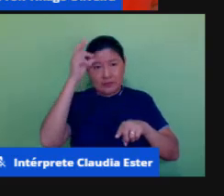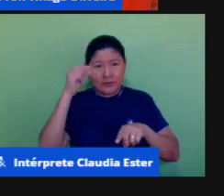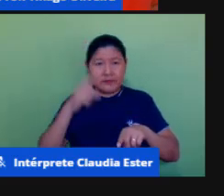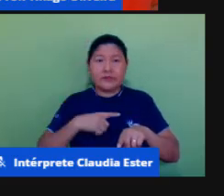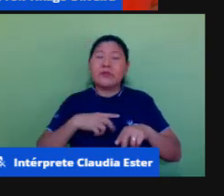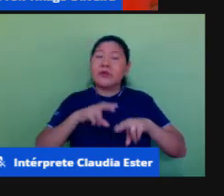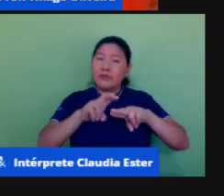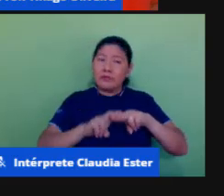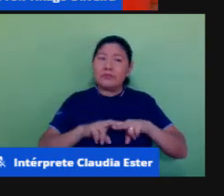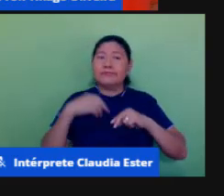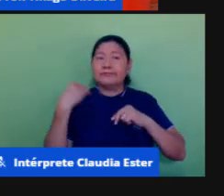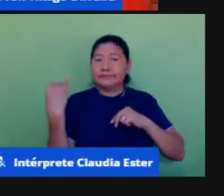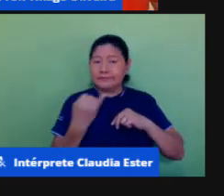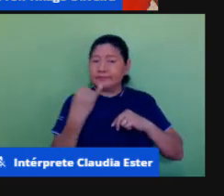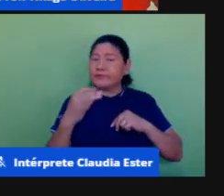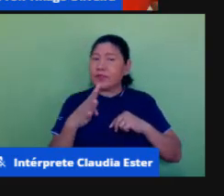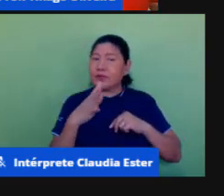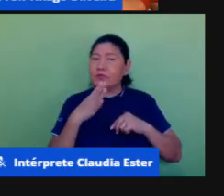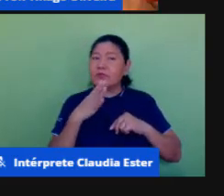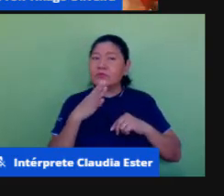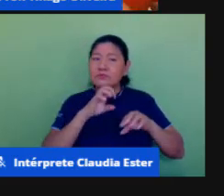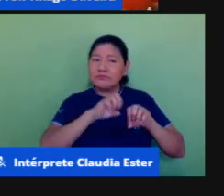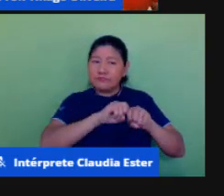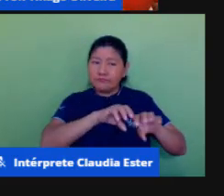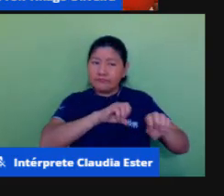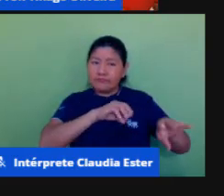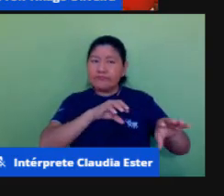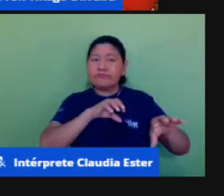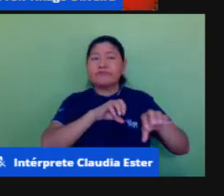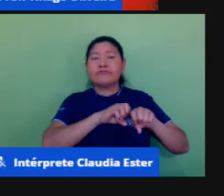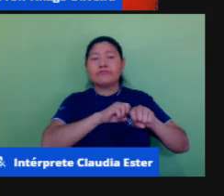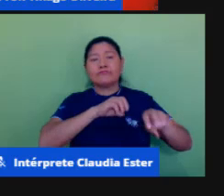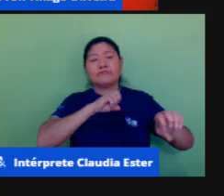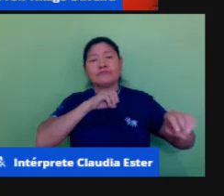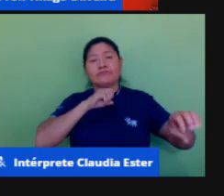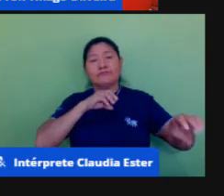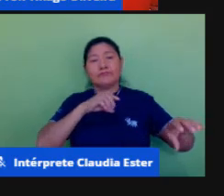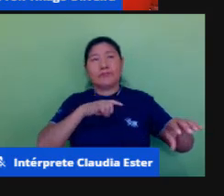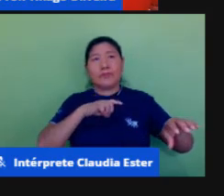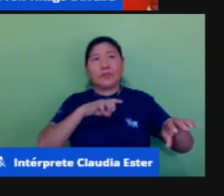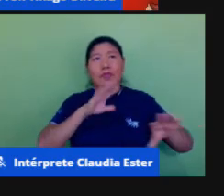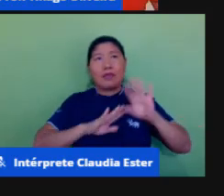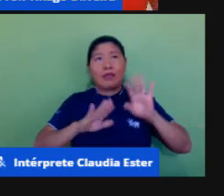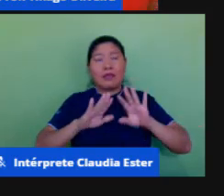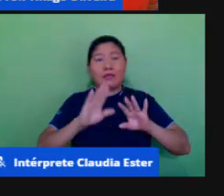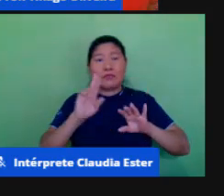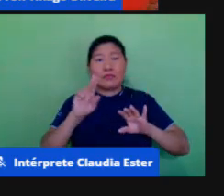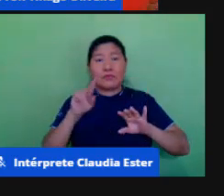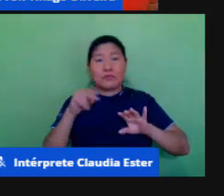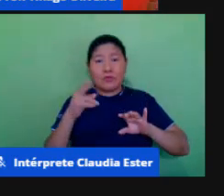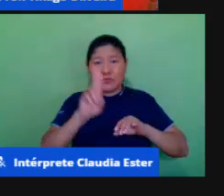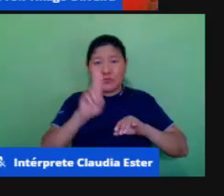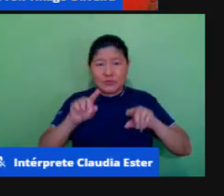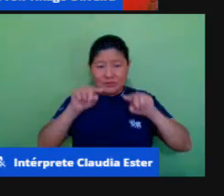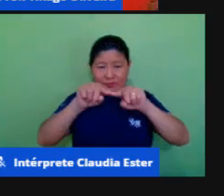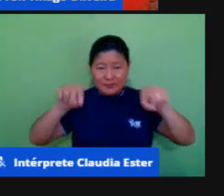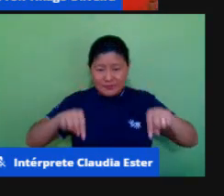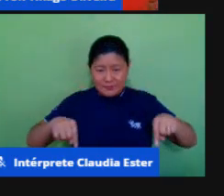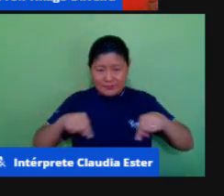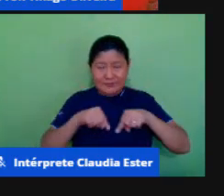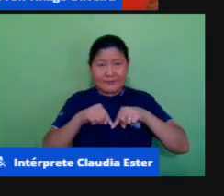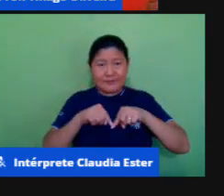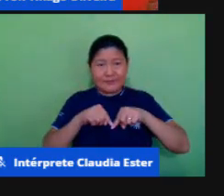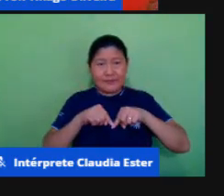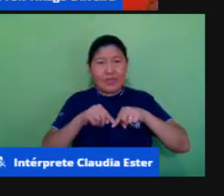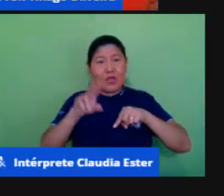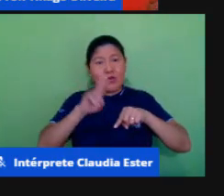esses procedimentos, tá? Geralmente a gente casa aí, como a sala de aula invertida, a uma plataforma em que